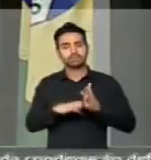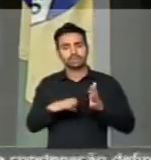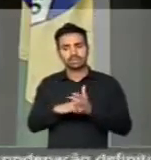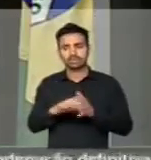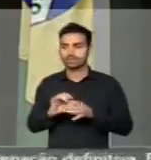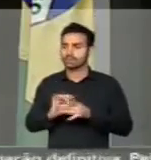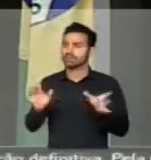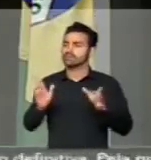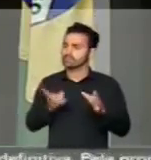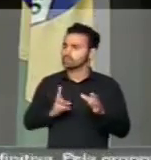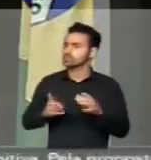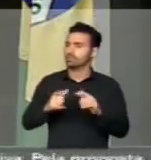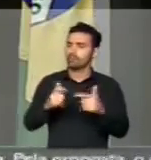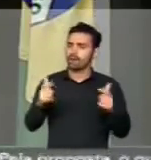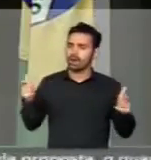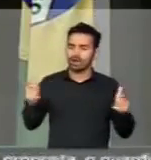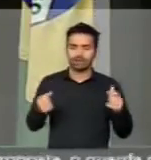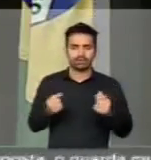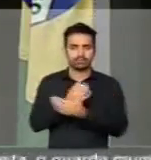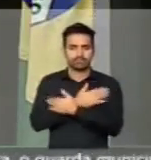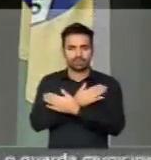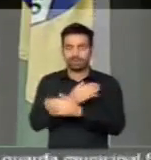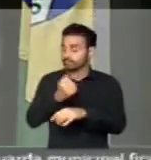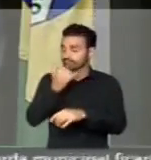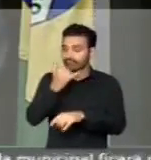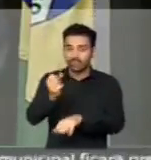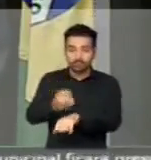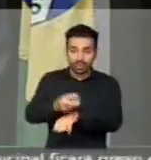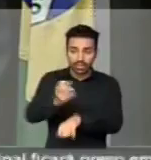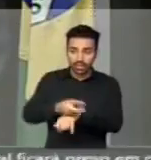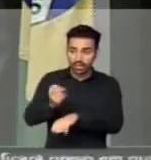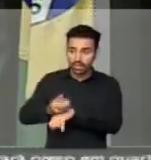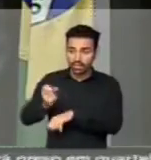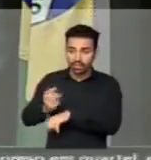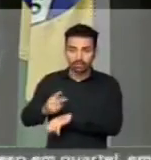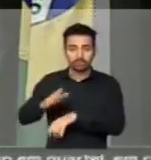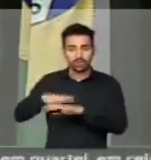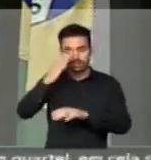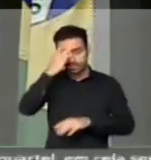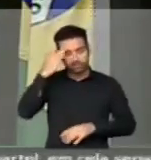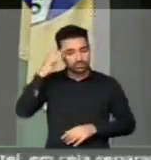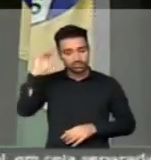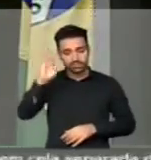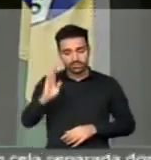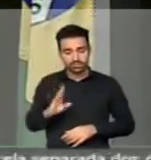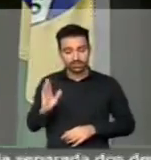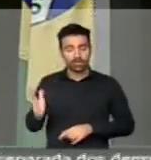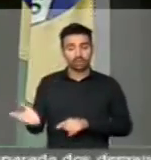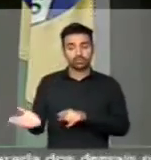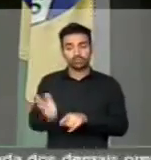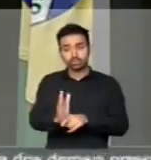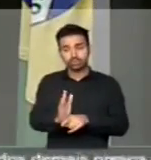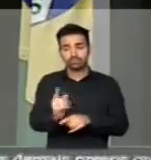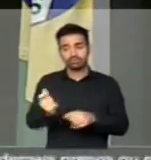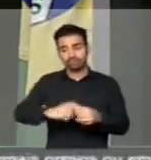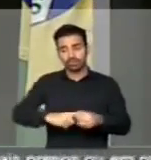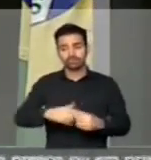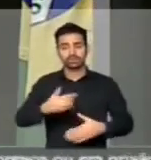gerem riqueza, emprego, progresso para mais brasileiros e nos ajude a voltar a